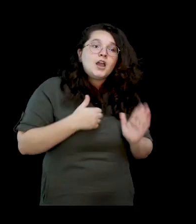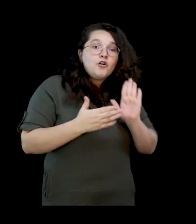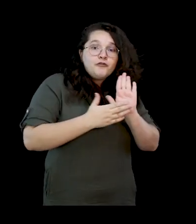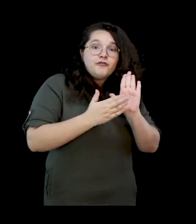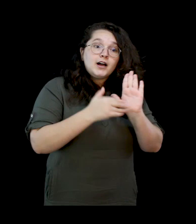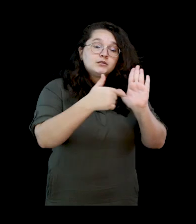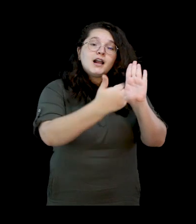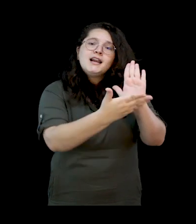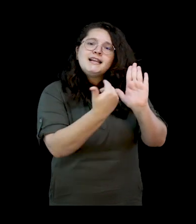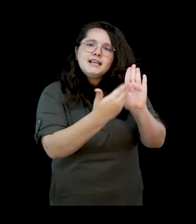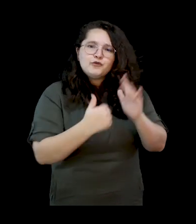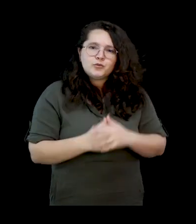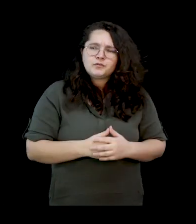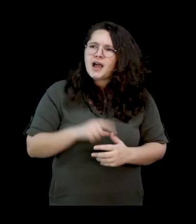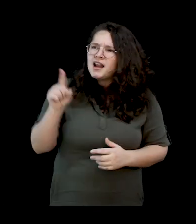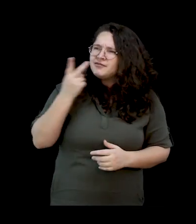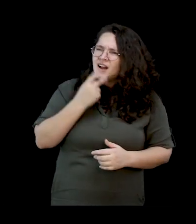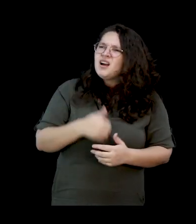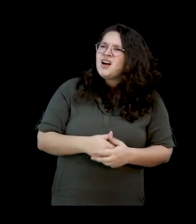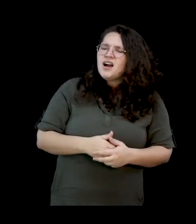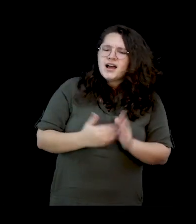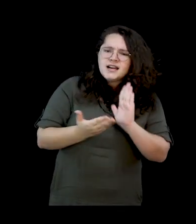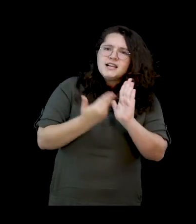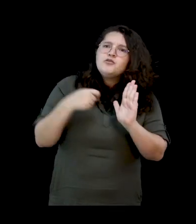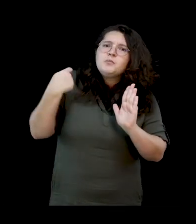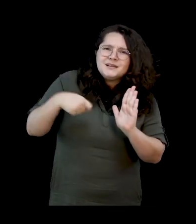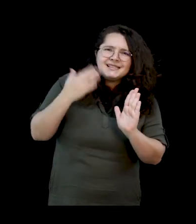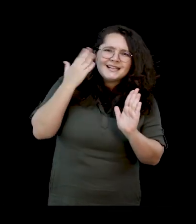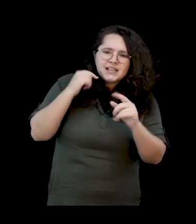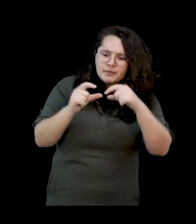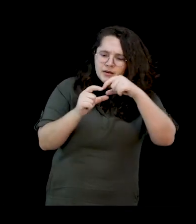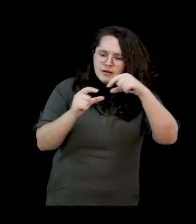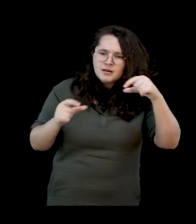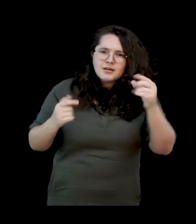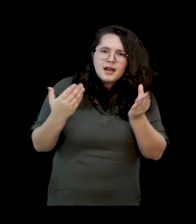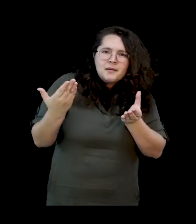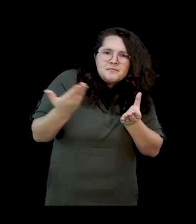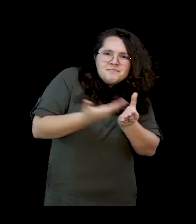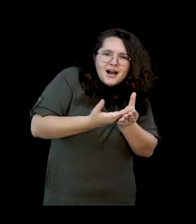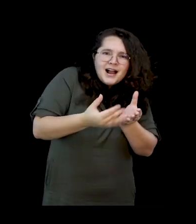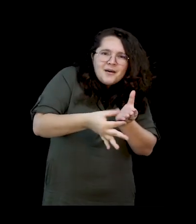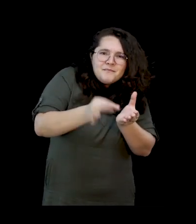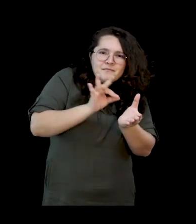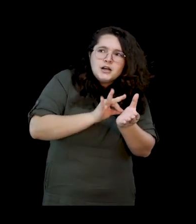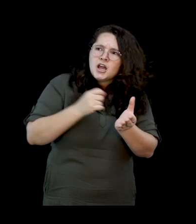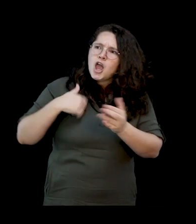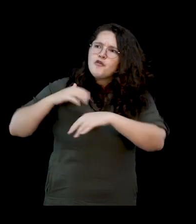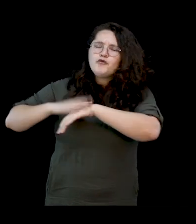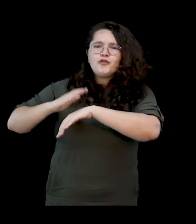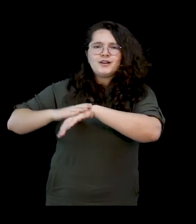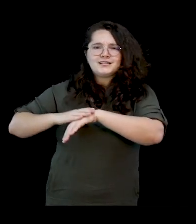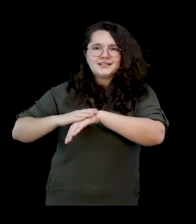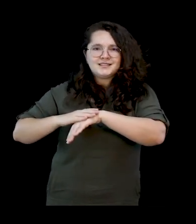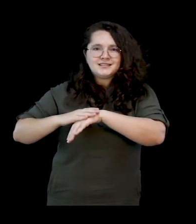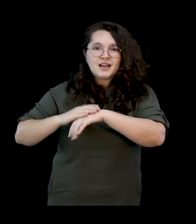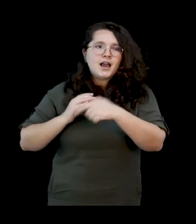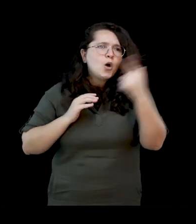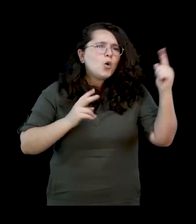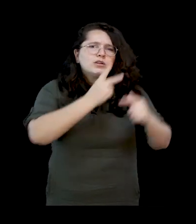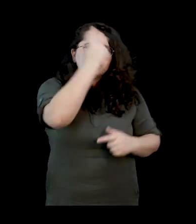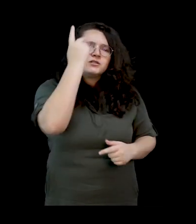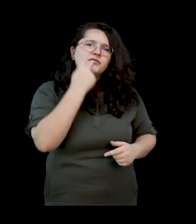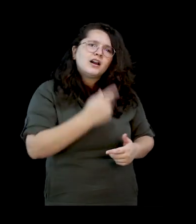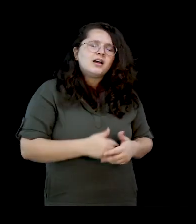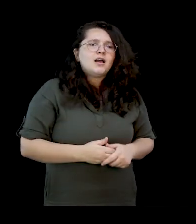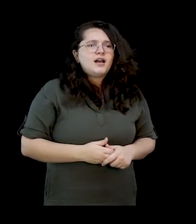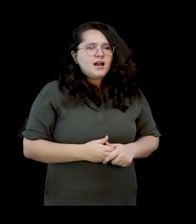assim: ah, mas esse livro está precisando de um marcador de página, eu vou produzir esse marcador de página. E alguém mais diz: